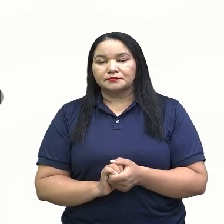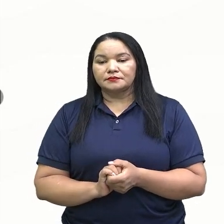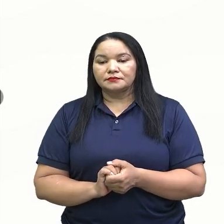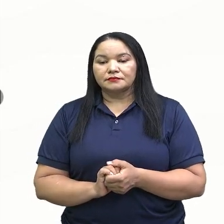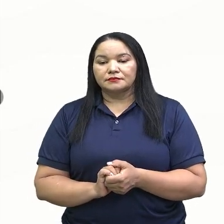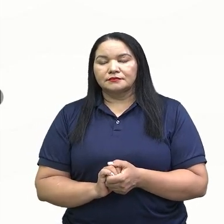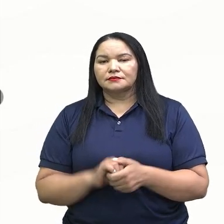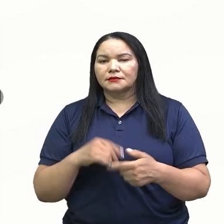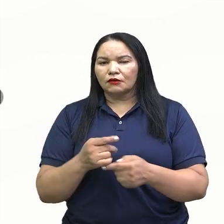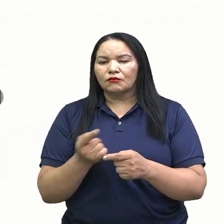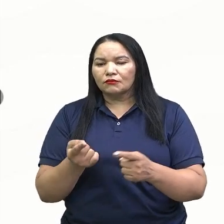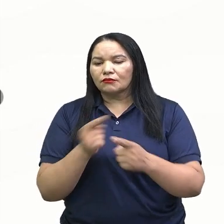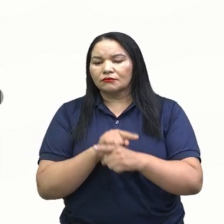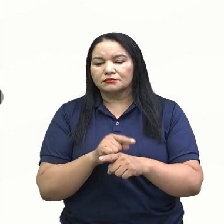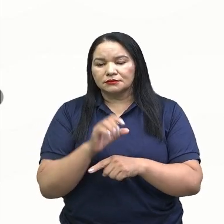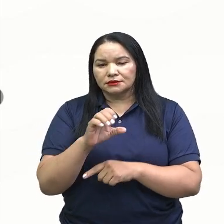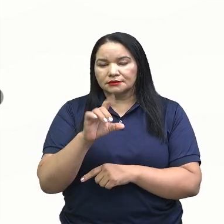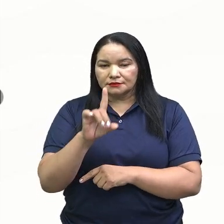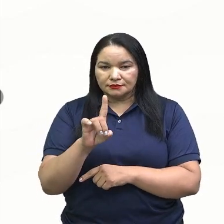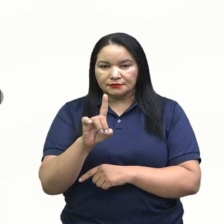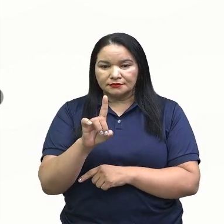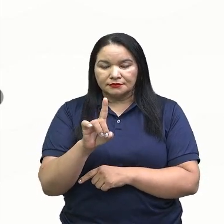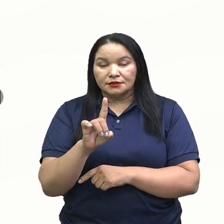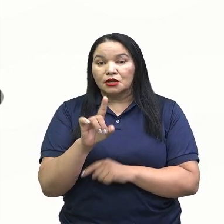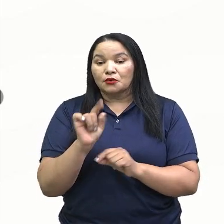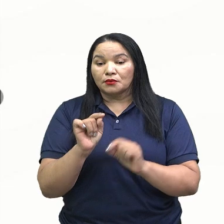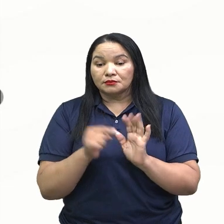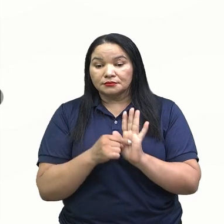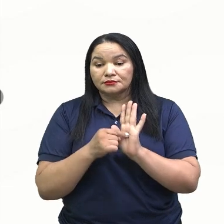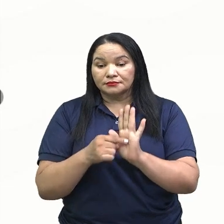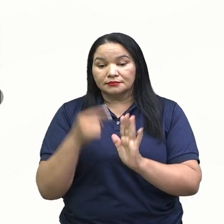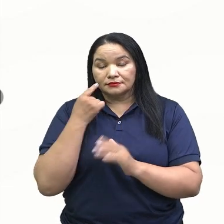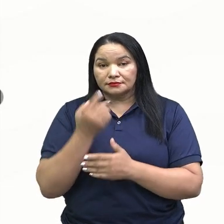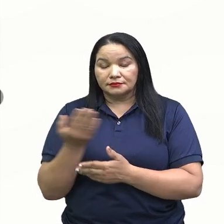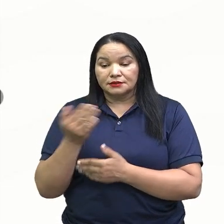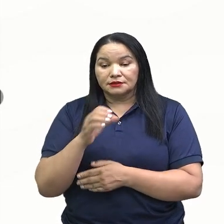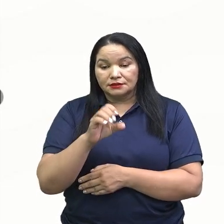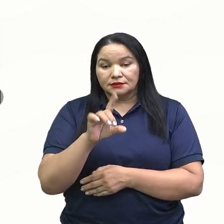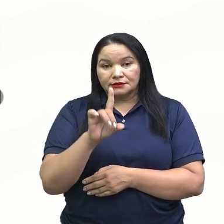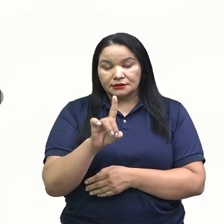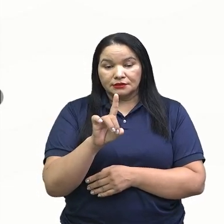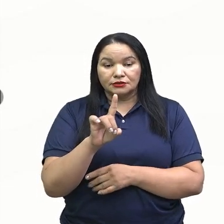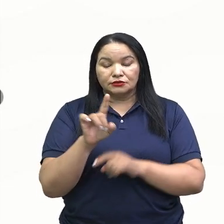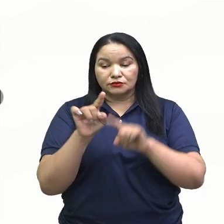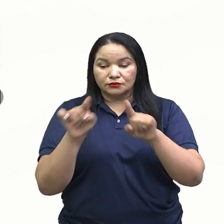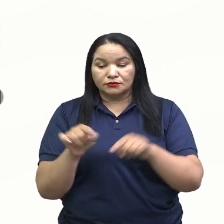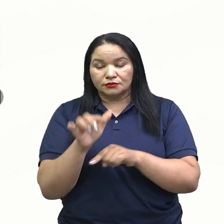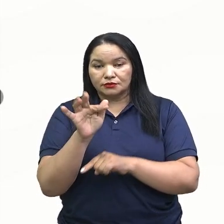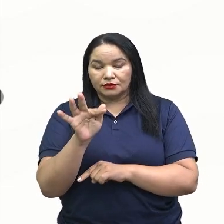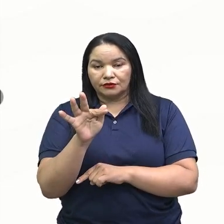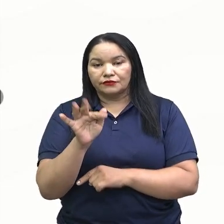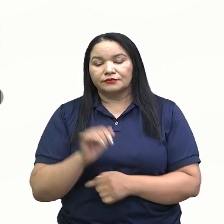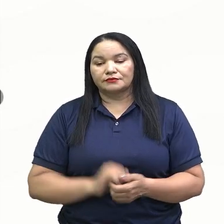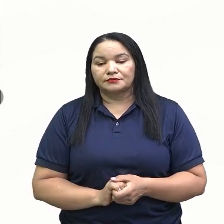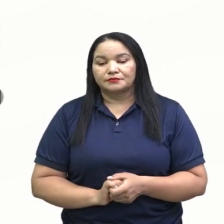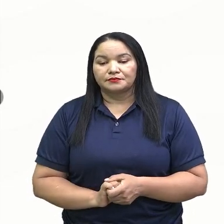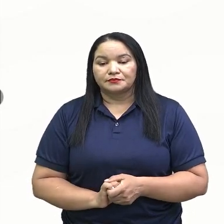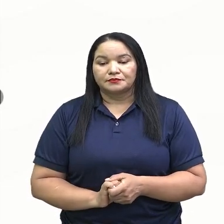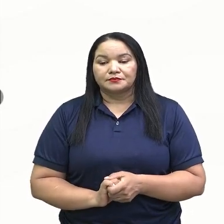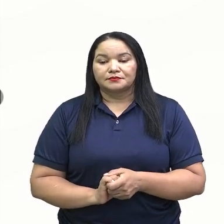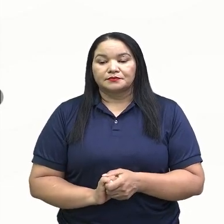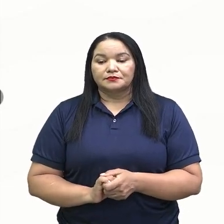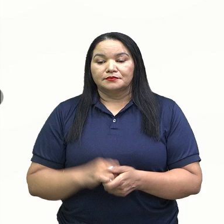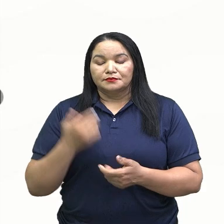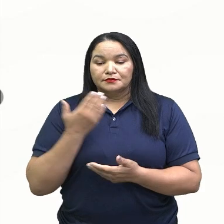O contradomínio é indicado aí por CD de F, como você vê. Então, o domínio, esta